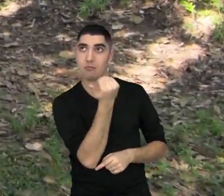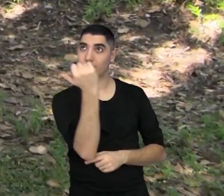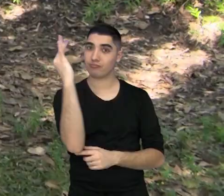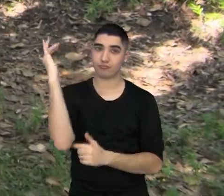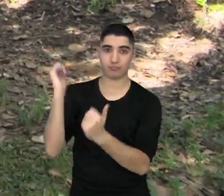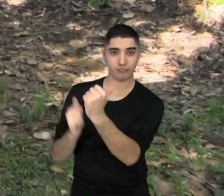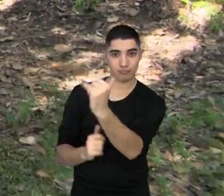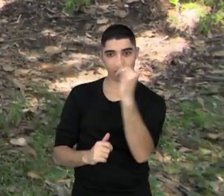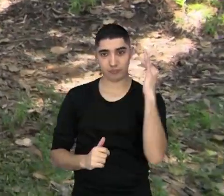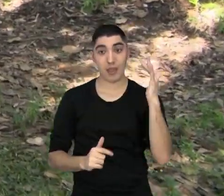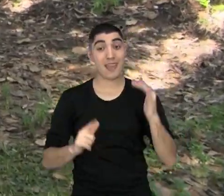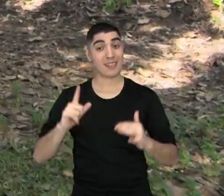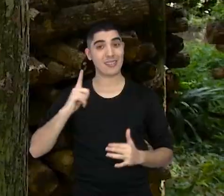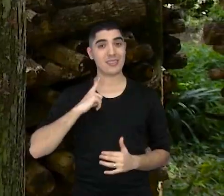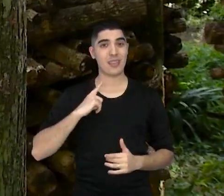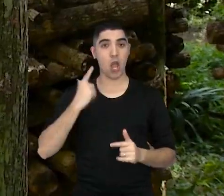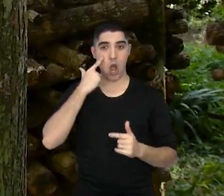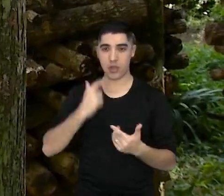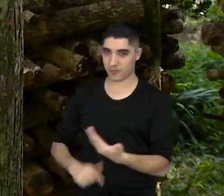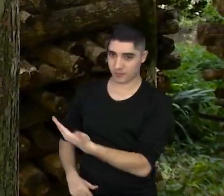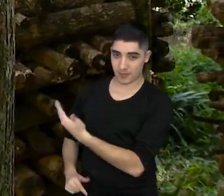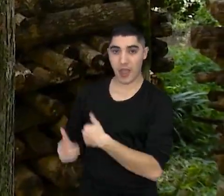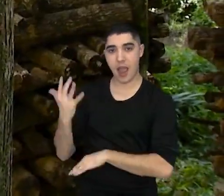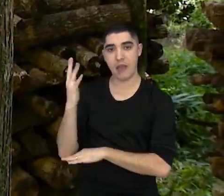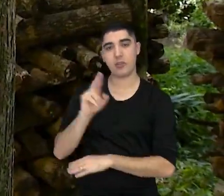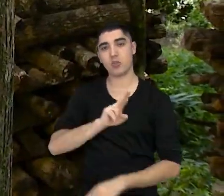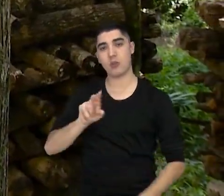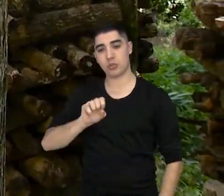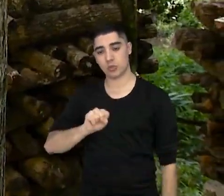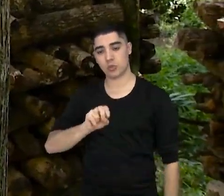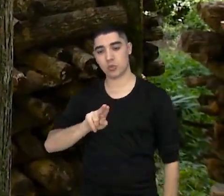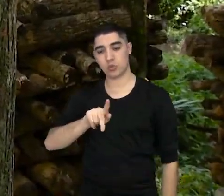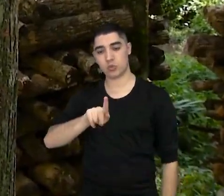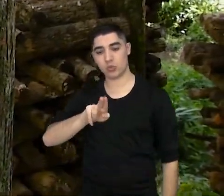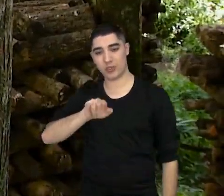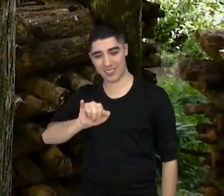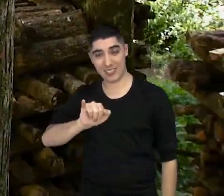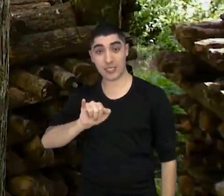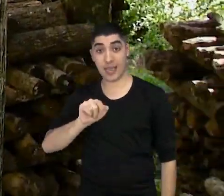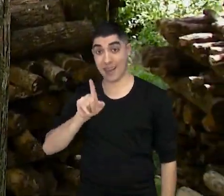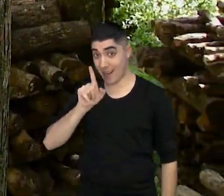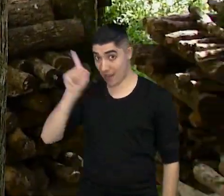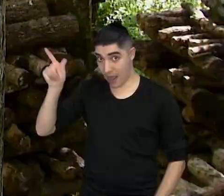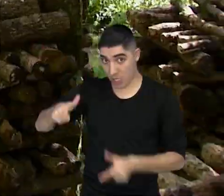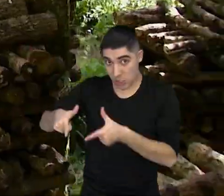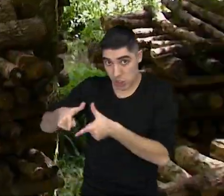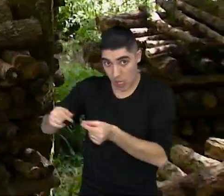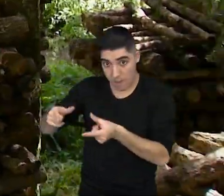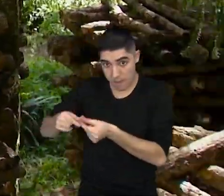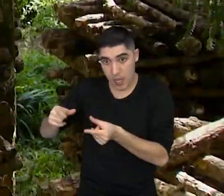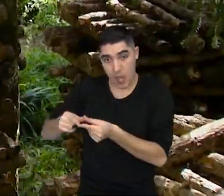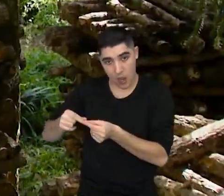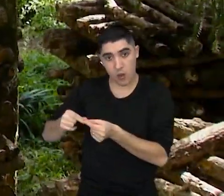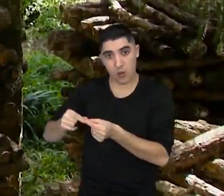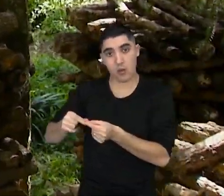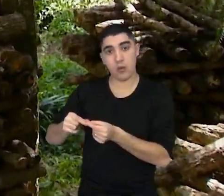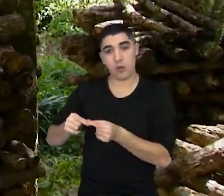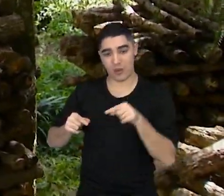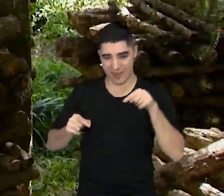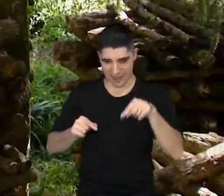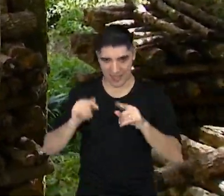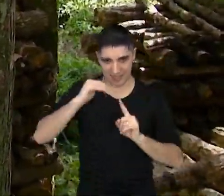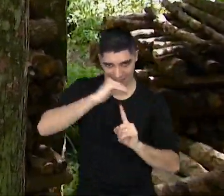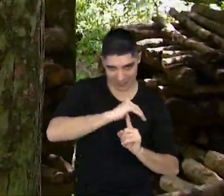floresta aqui, ó, ela tem essa árvore aqui, que se chama sugi. E no Japão se planta